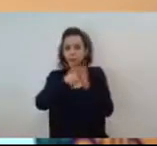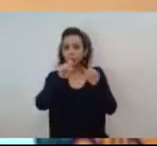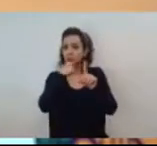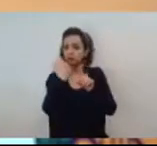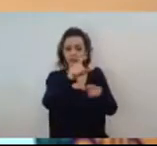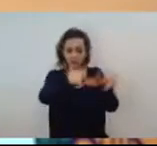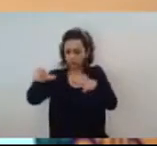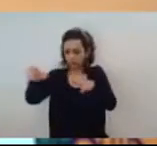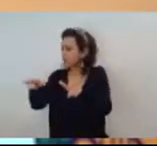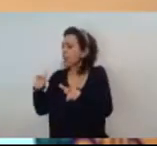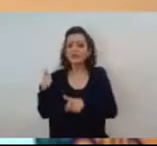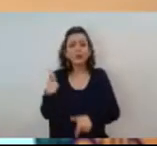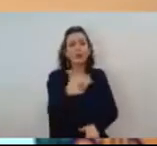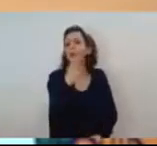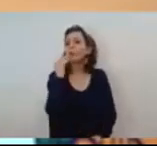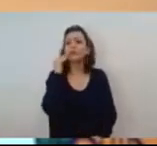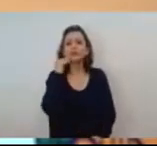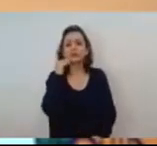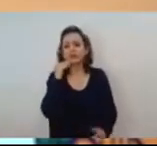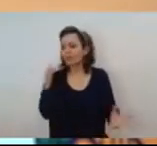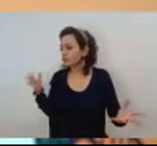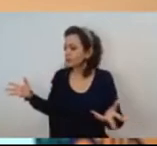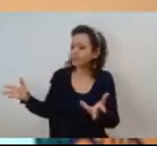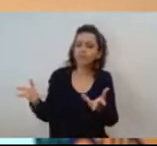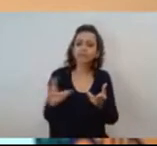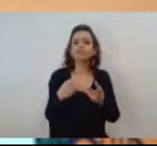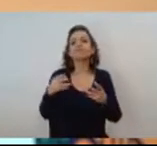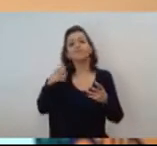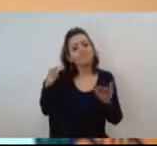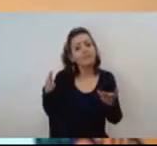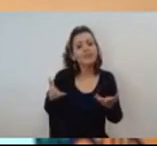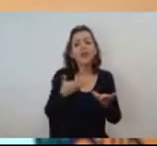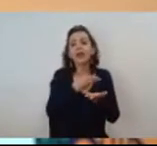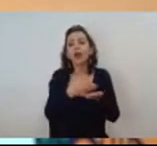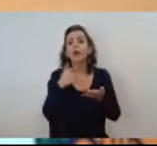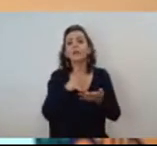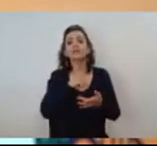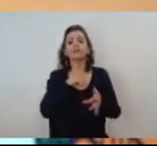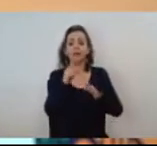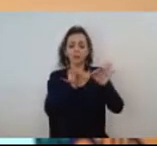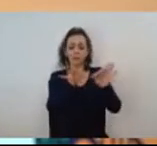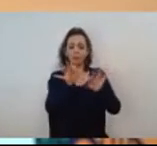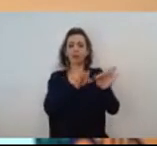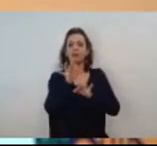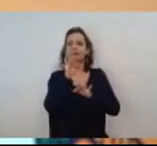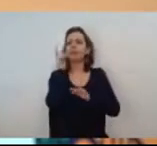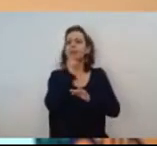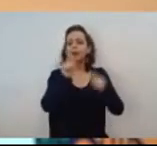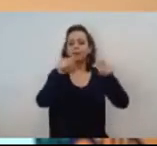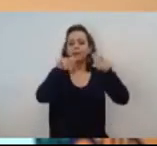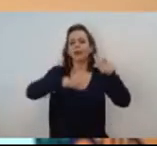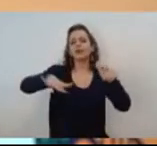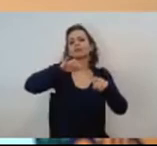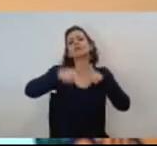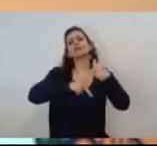a gente tem uma capacitação ela tá preparada não somente para o Carrefour ela tá preparada para o mercado de trabalho eu acho que é isso e